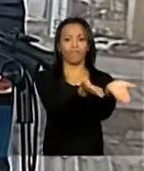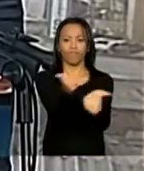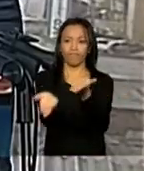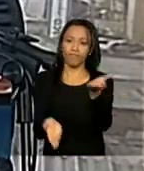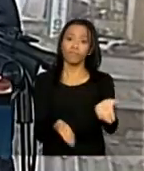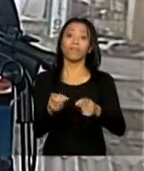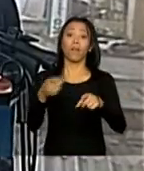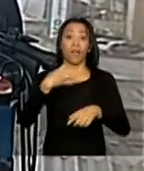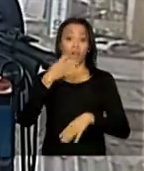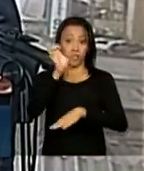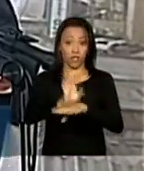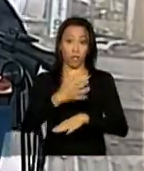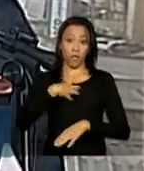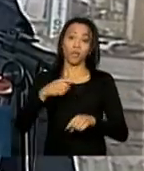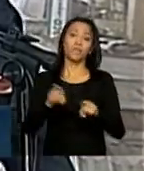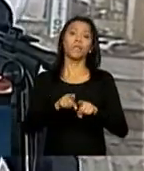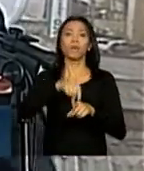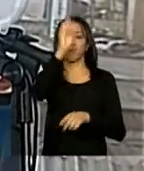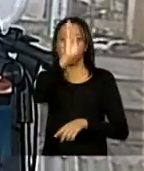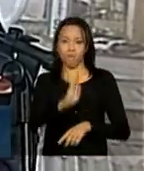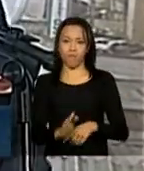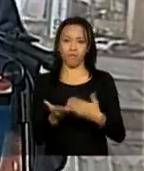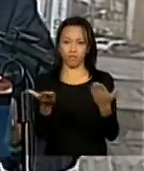e o Brasil. Axé, presidente.